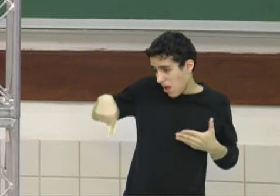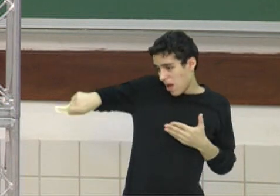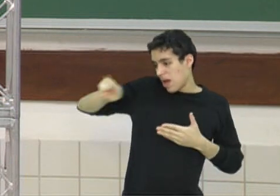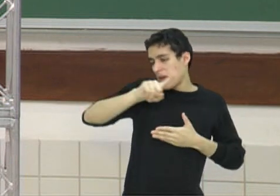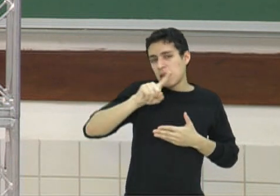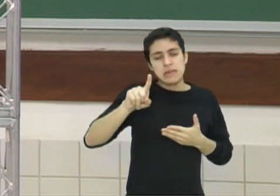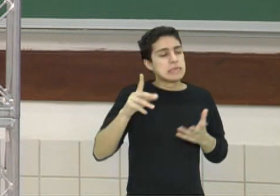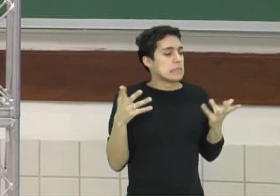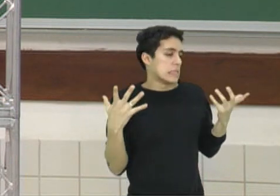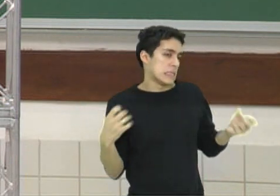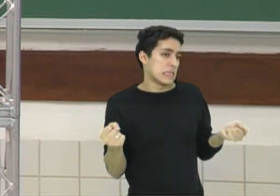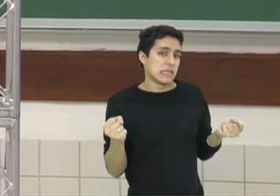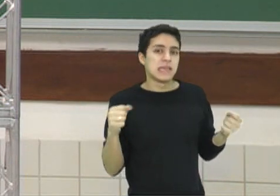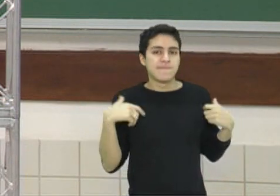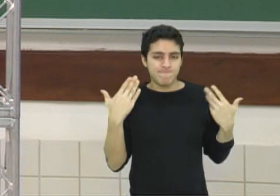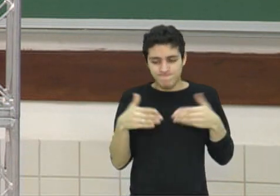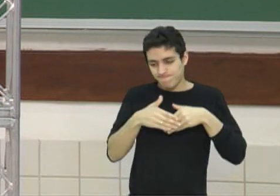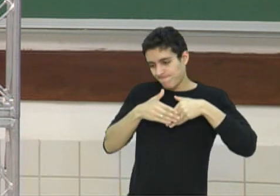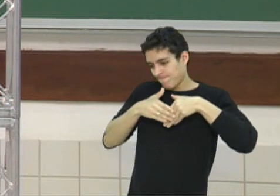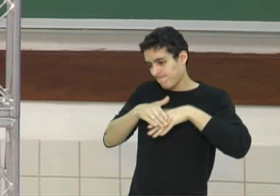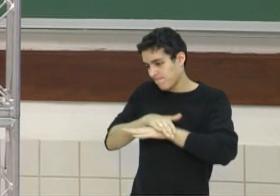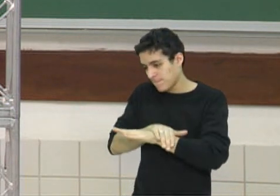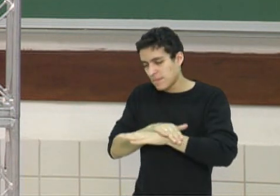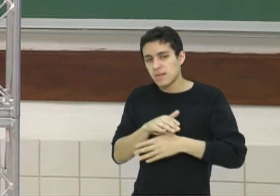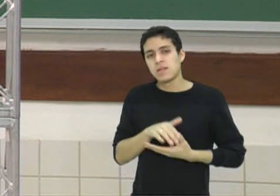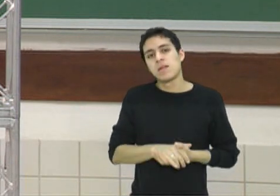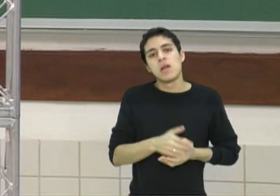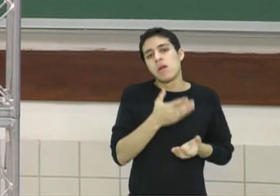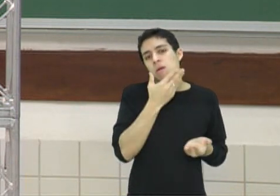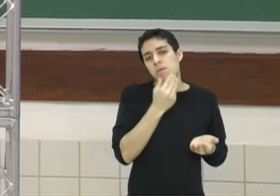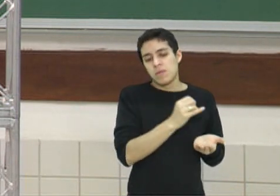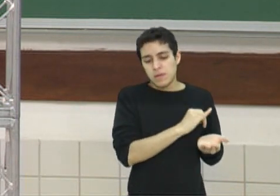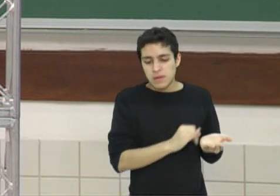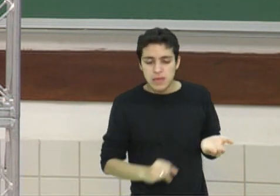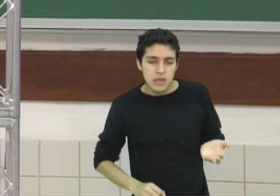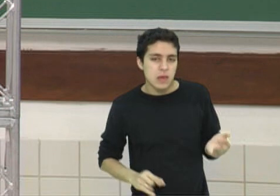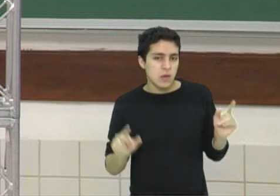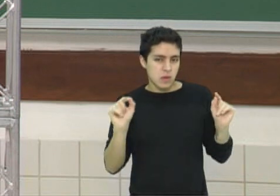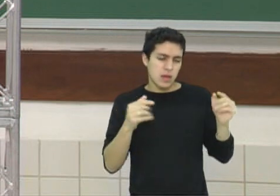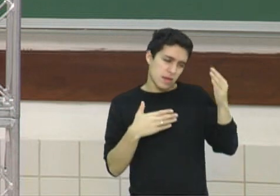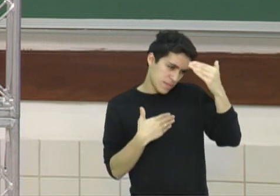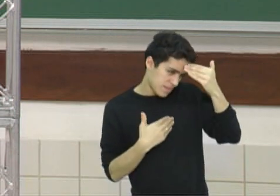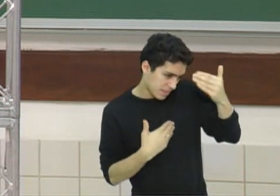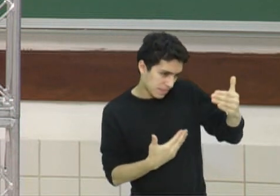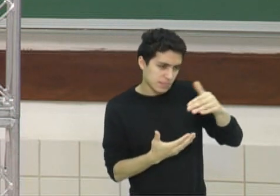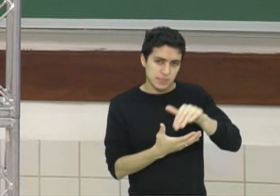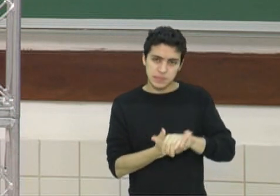ser aceito. Tanto é que essa pintura foi guardada. O imperador, ele agradeceu